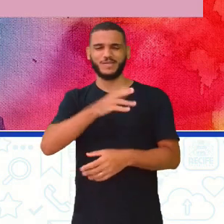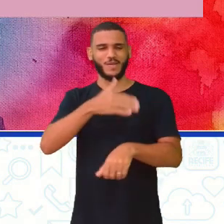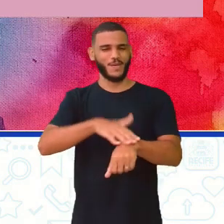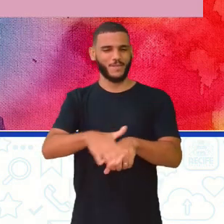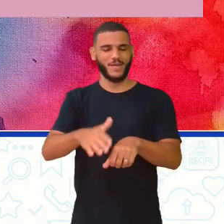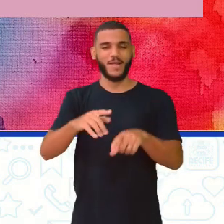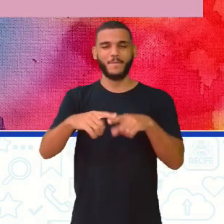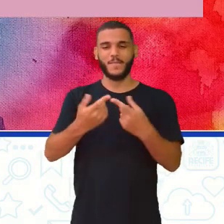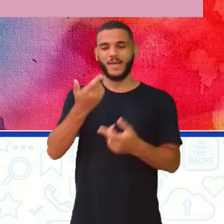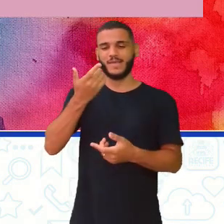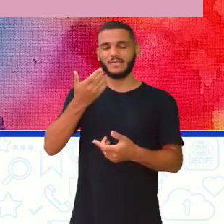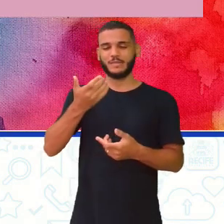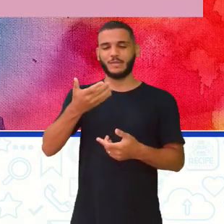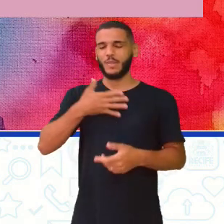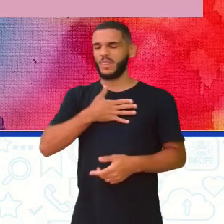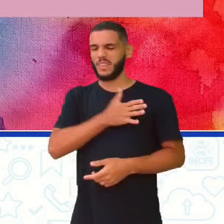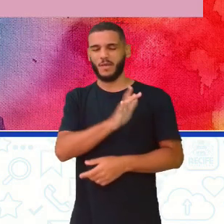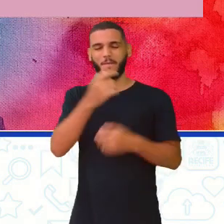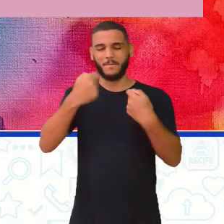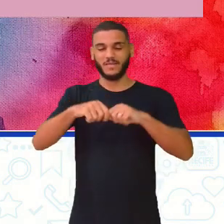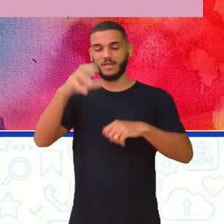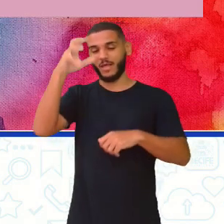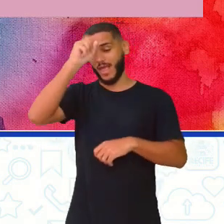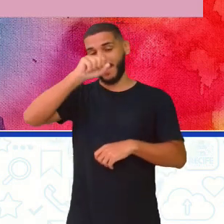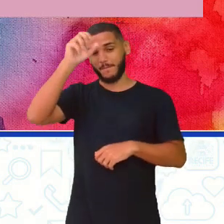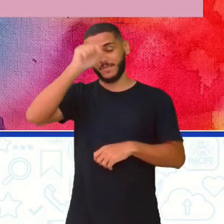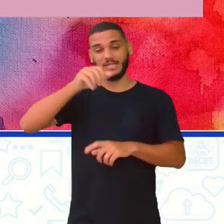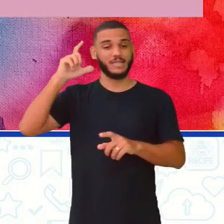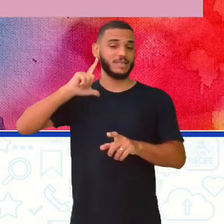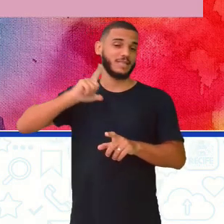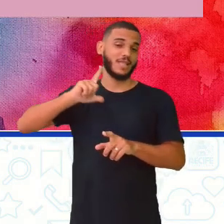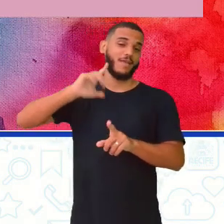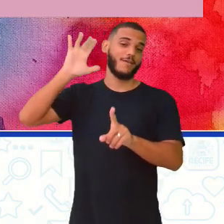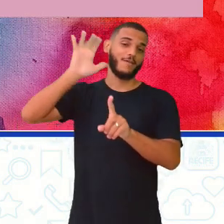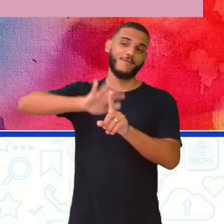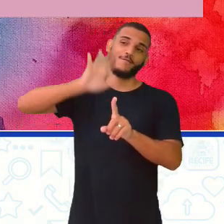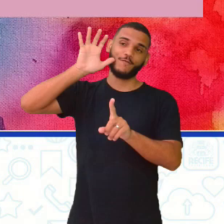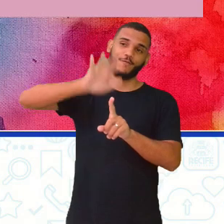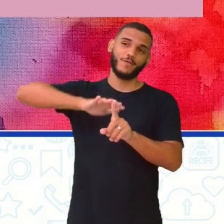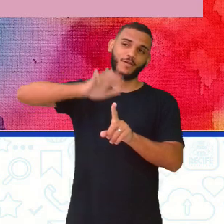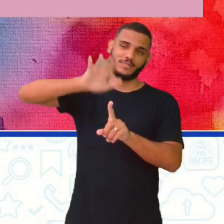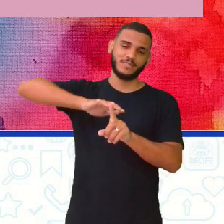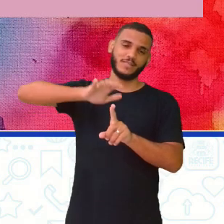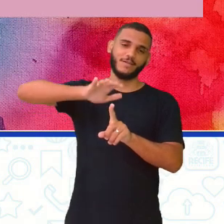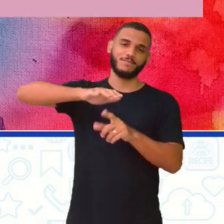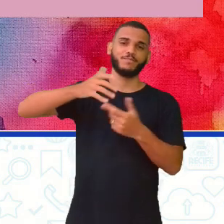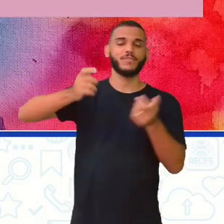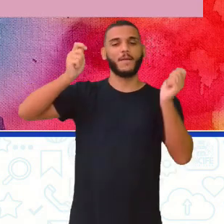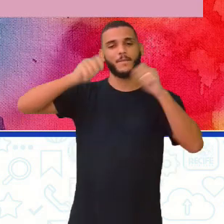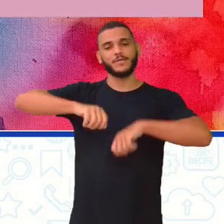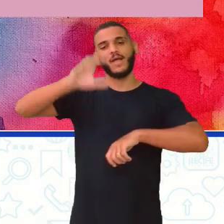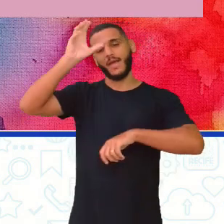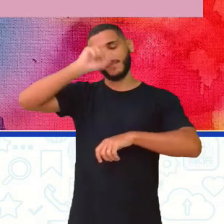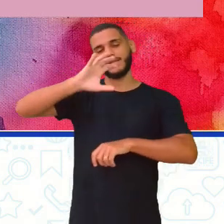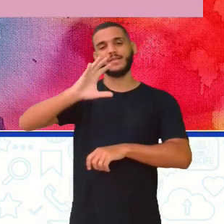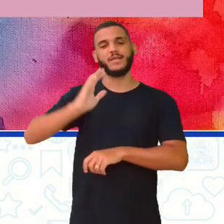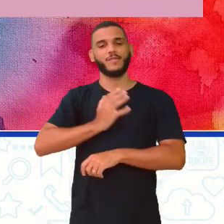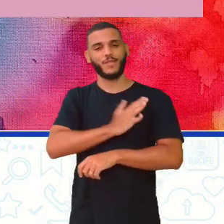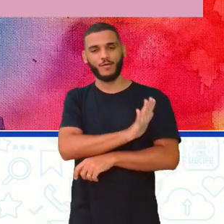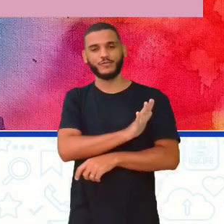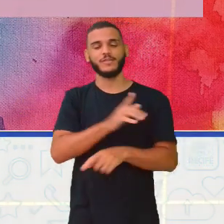Para odiar, as pessoas precisam aprender. E se podem aprender a odiar, elas podem ser ensinadas a